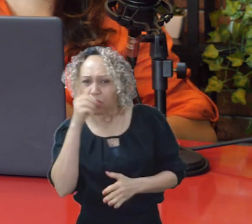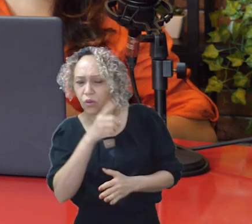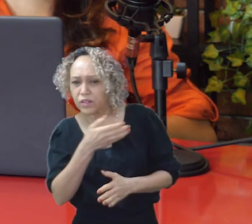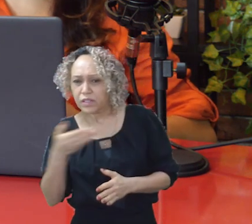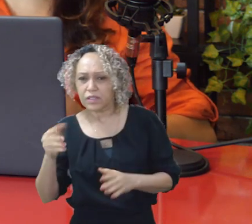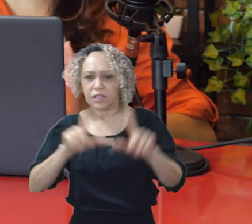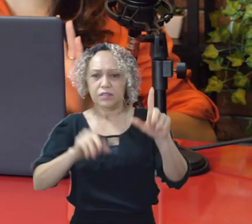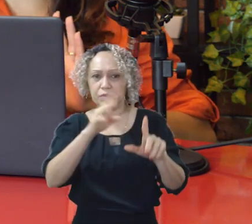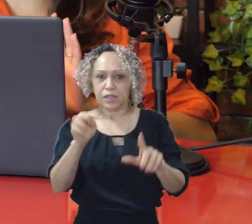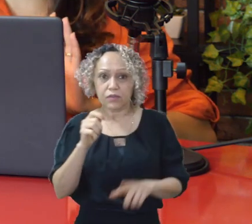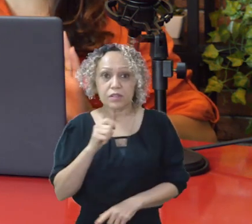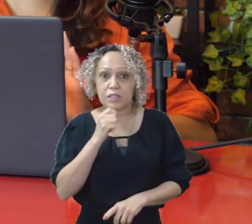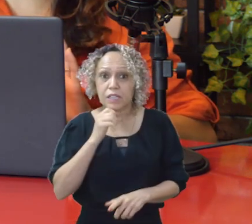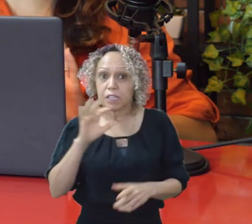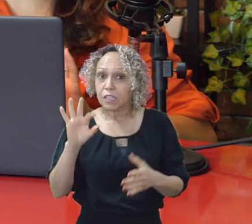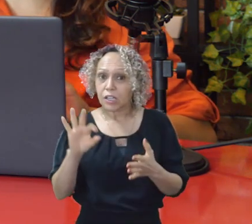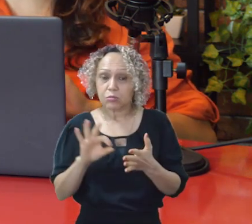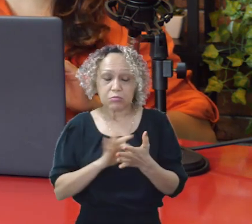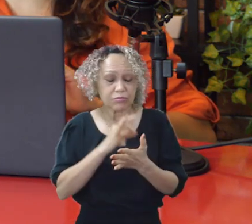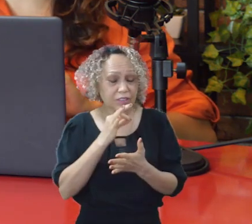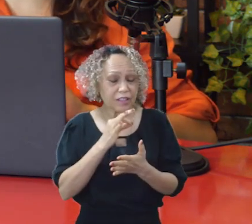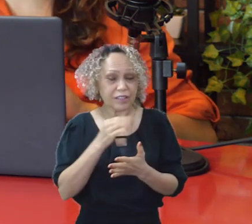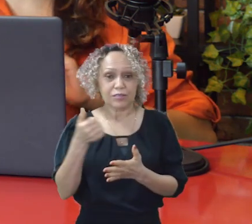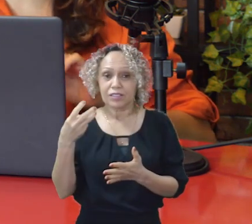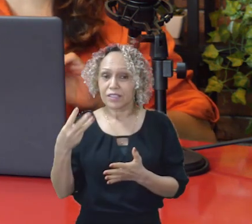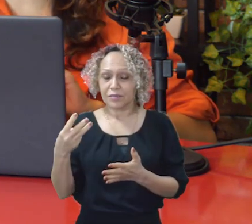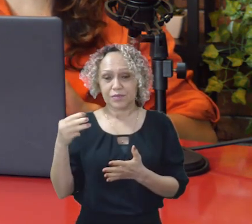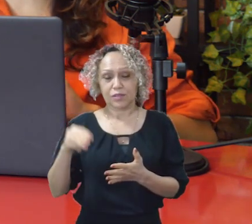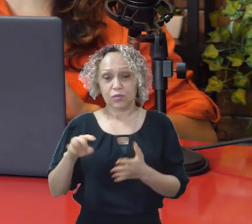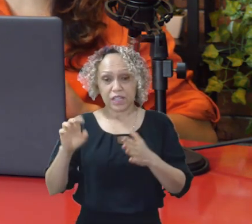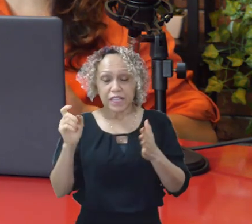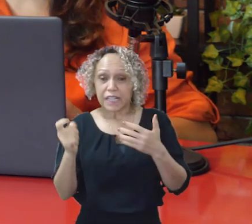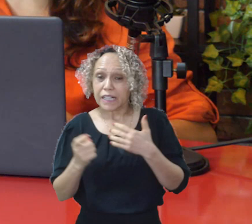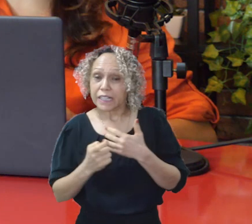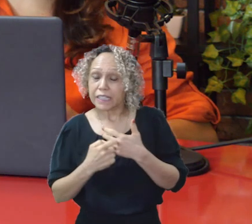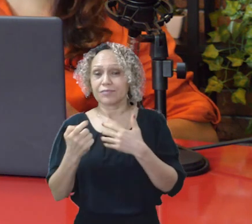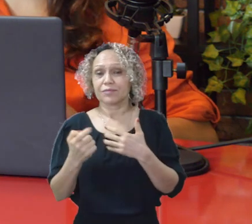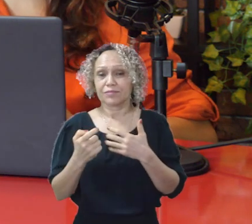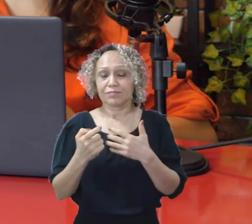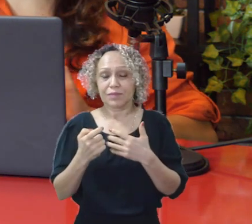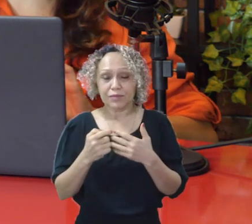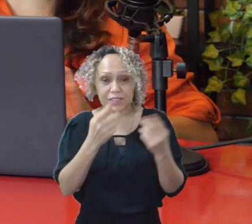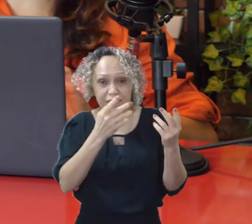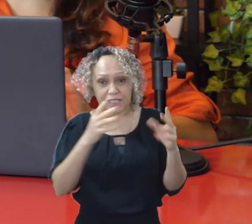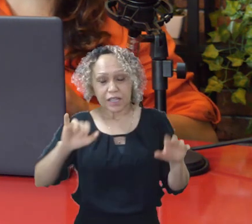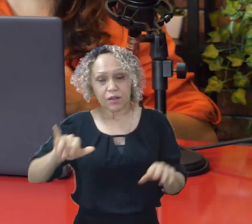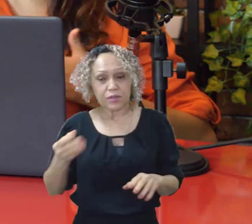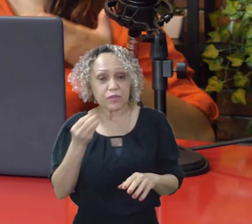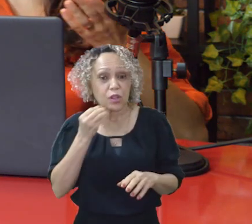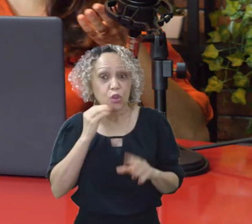TV PT. Se você ainda não segue o 13 Minutos no seu aplicativo, clica aí no botão seguir para você não perder nenhum